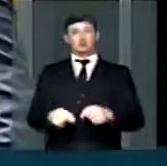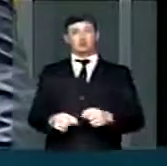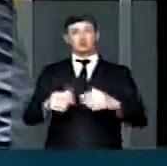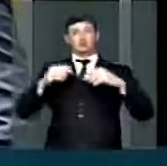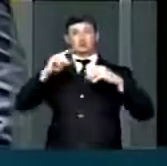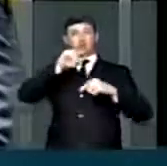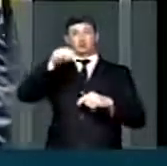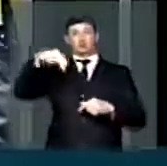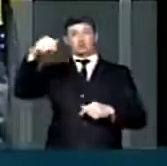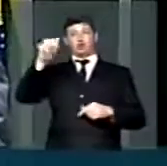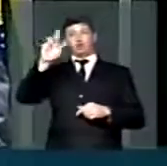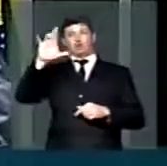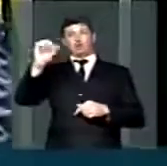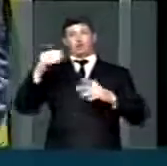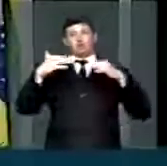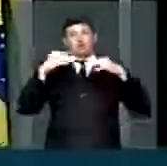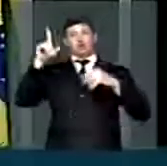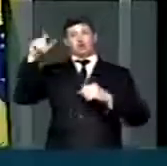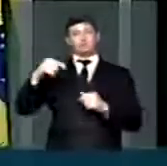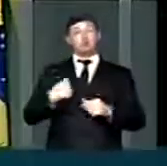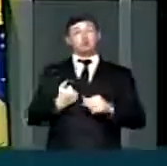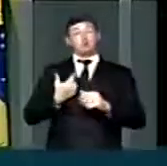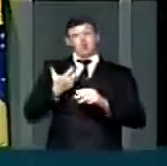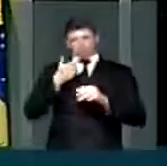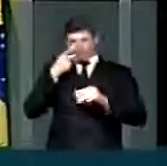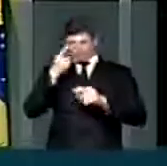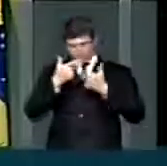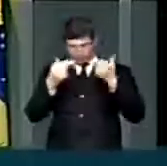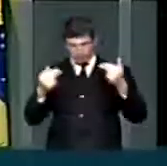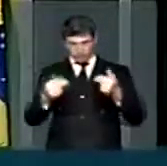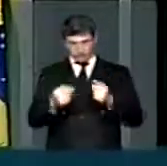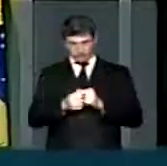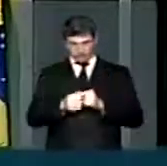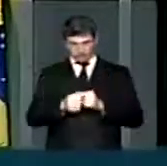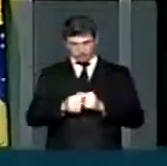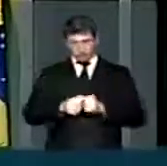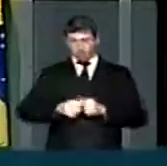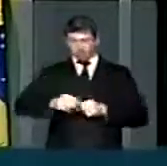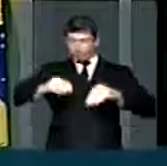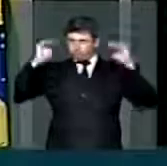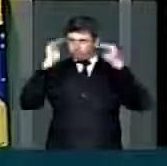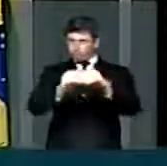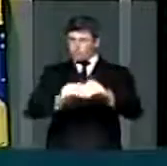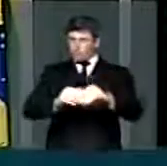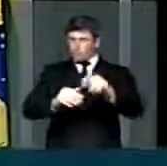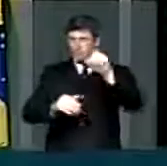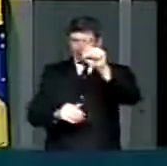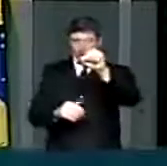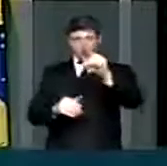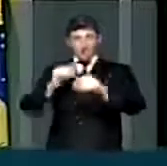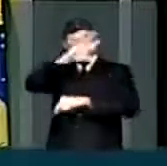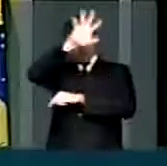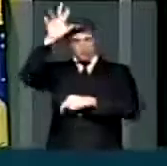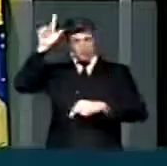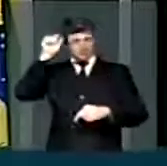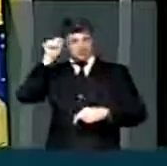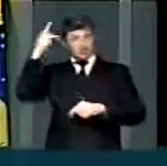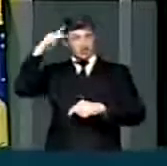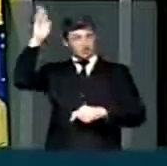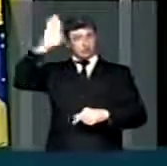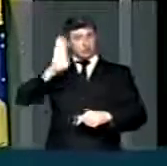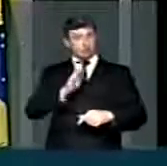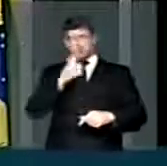Eu quero aqui fazer uma observação muito curta e grossa. A Amazônia tem sido, ao longo da